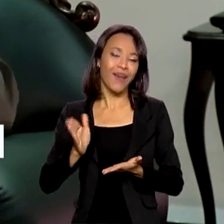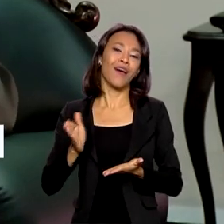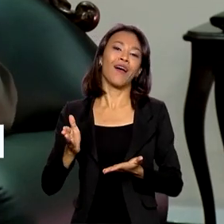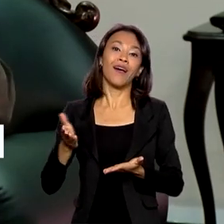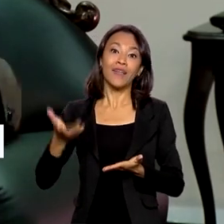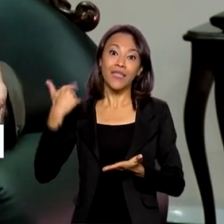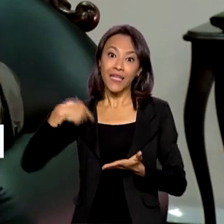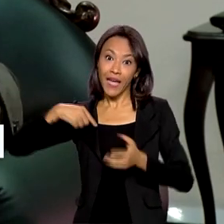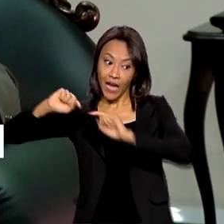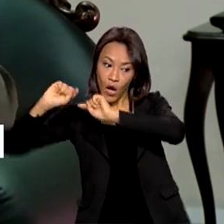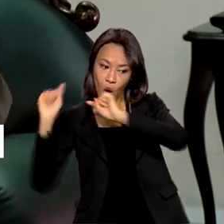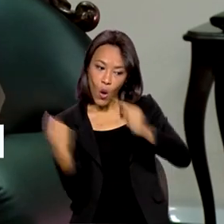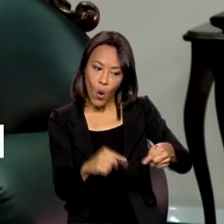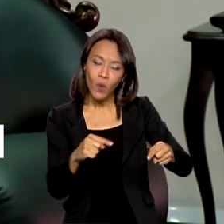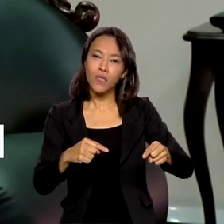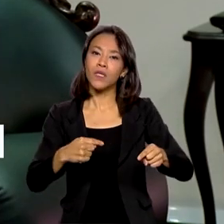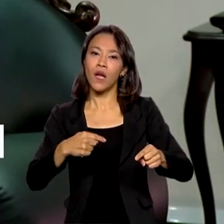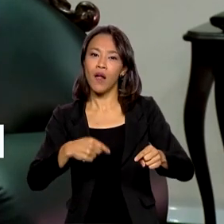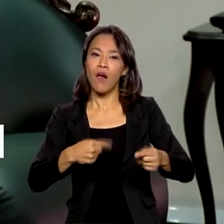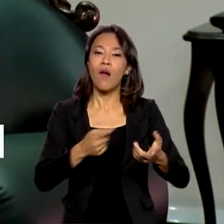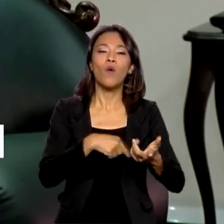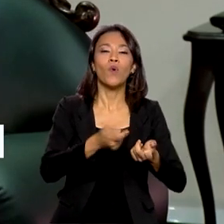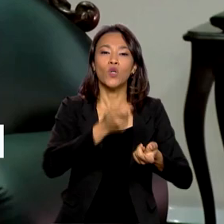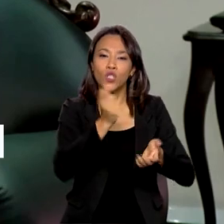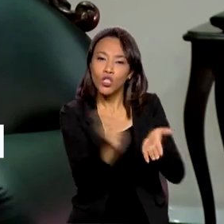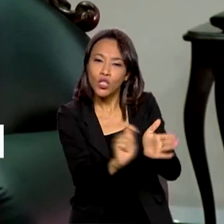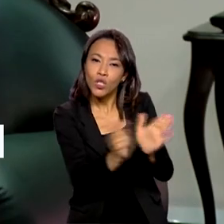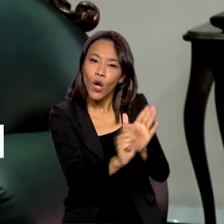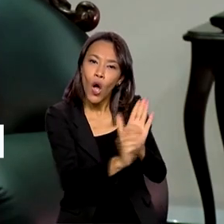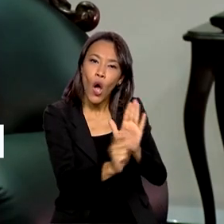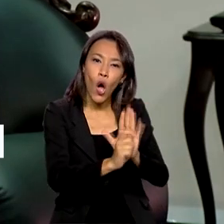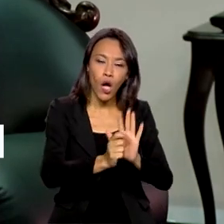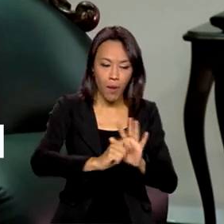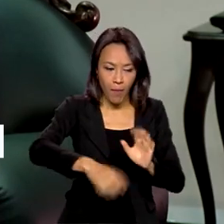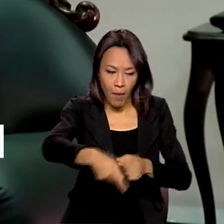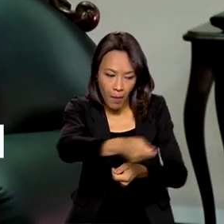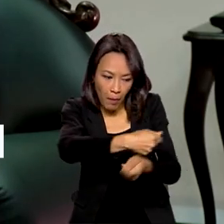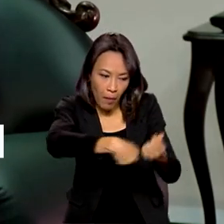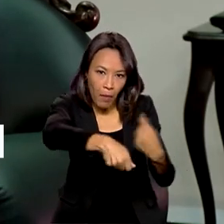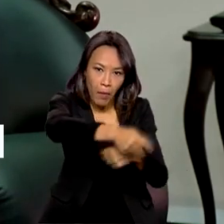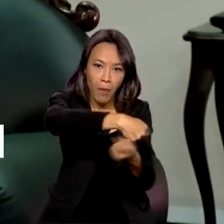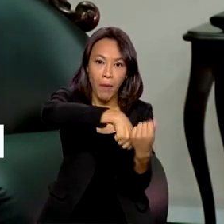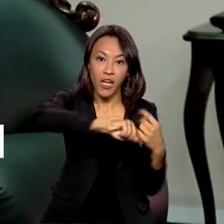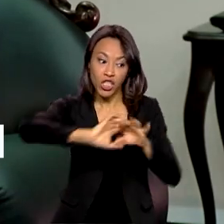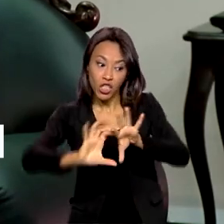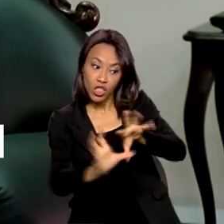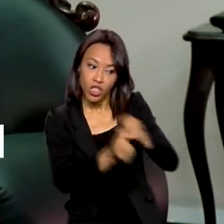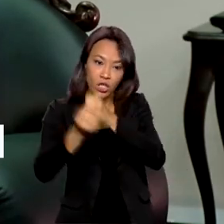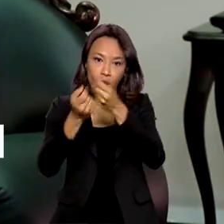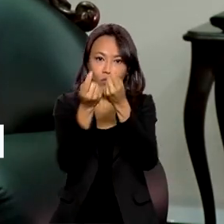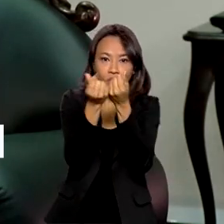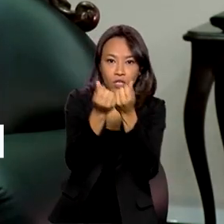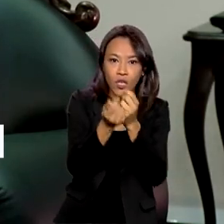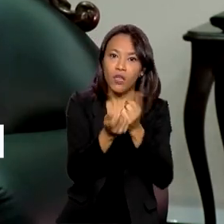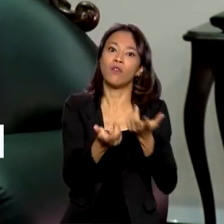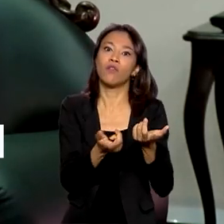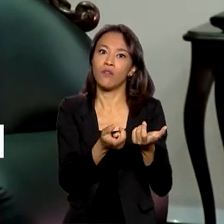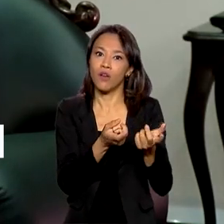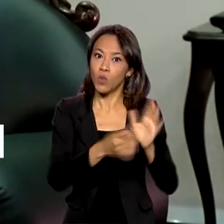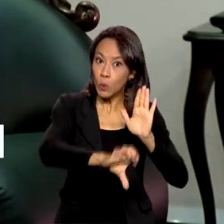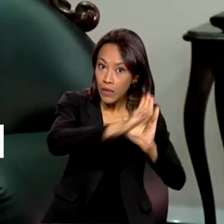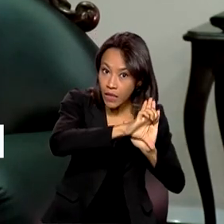Visão capitalista de combate ao tráfico de drogas hoje a gente usa Essa visão capitalista de combate ao crime organizado que é tirar o dinheiro do tráfico